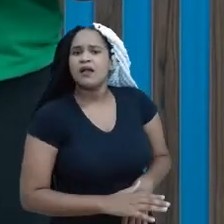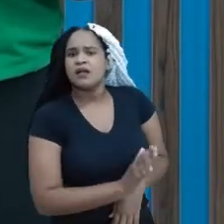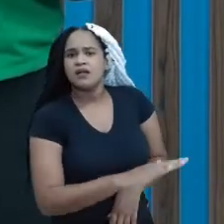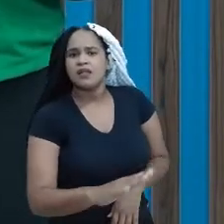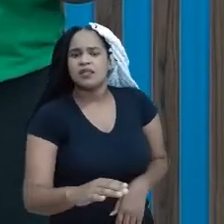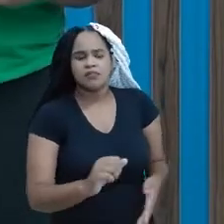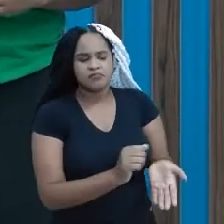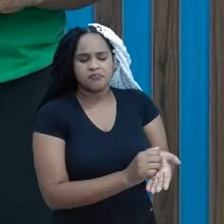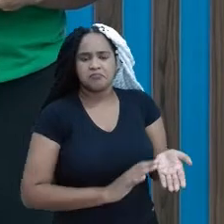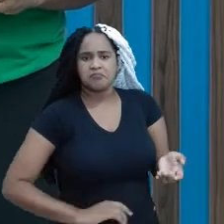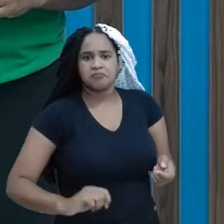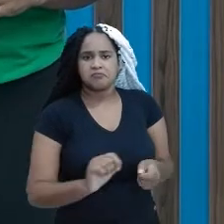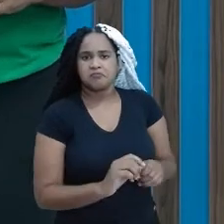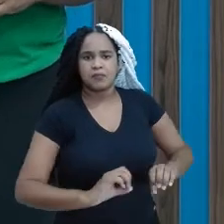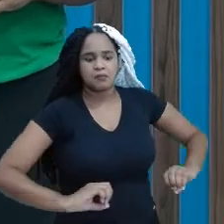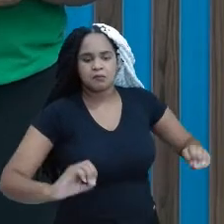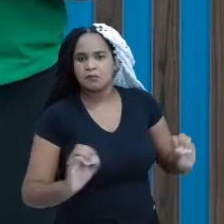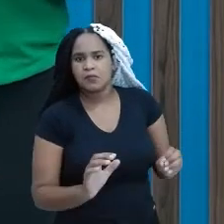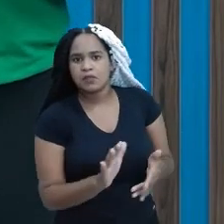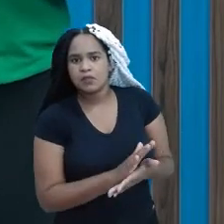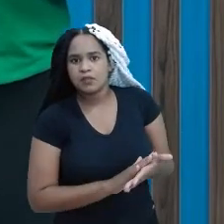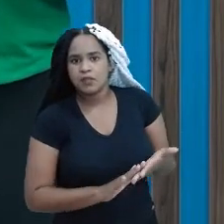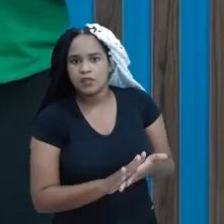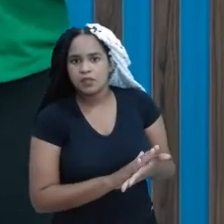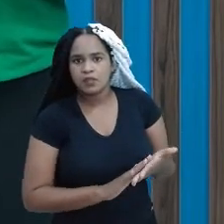que não desenvolveu a atividade, que a